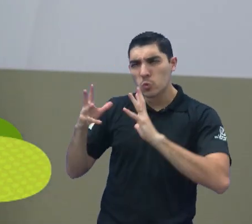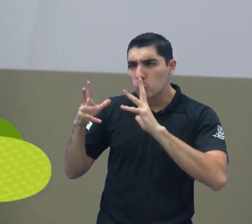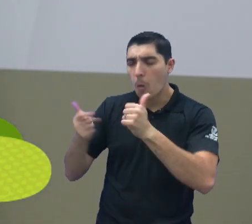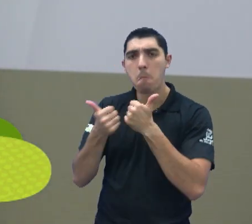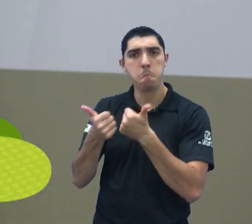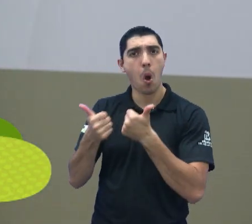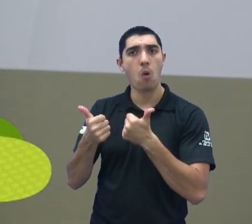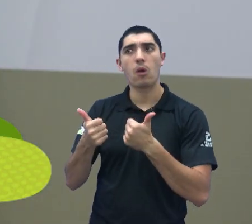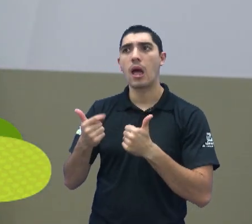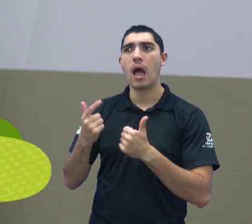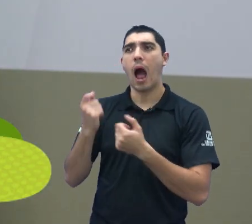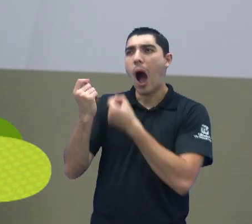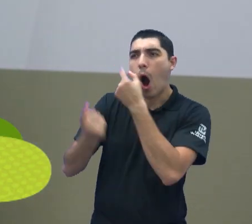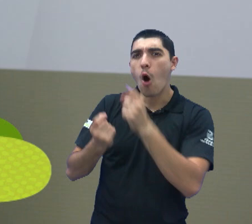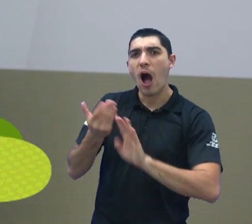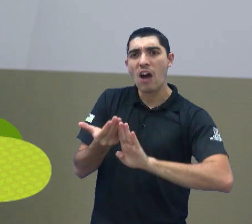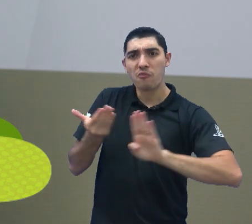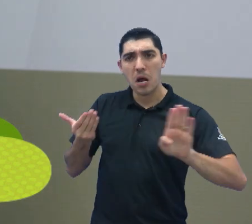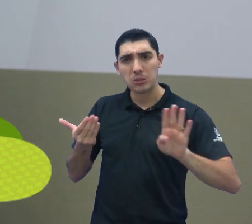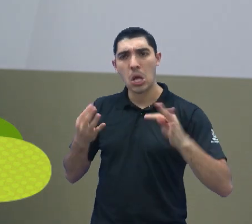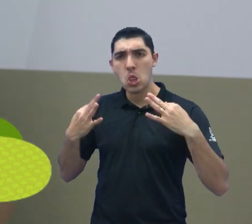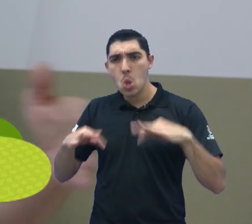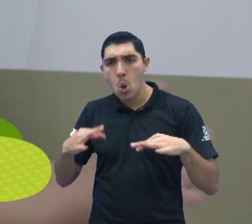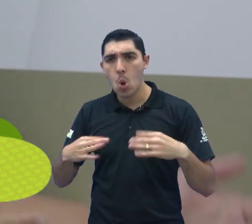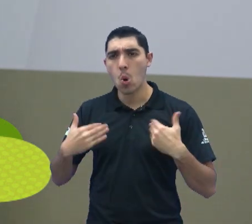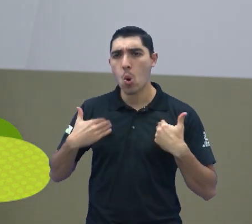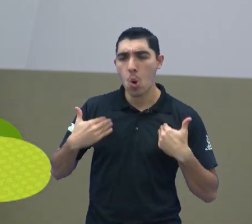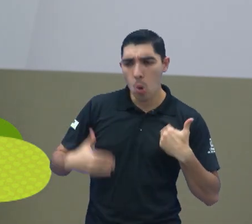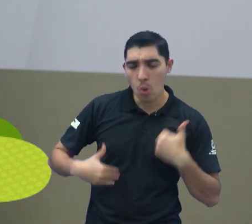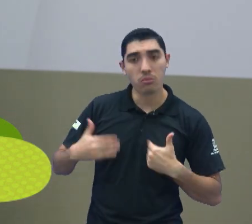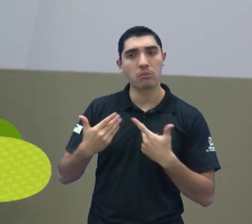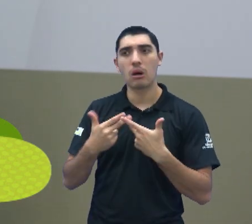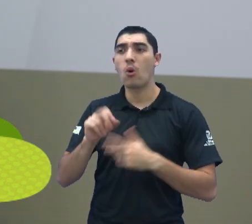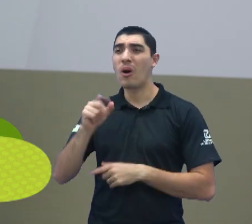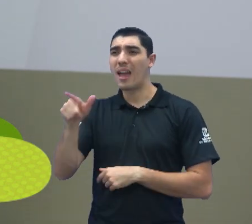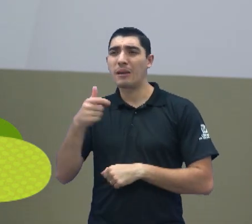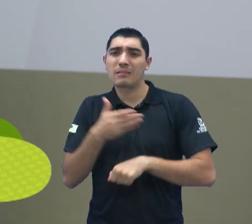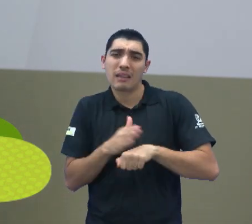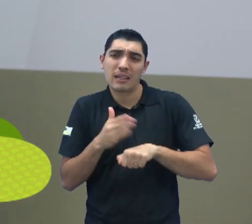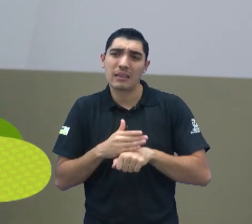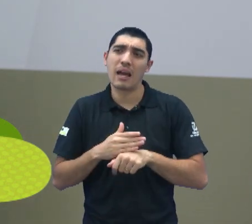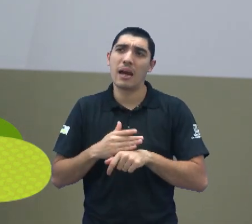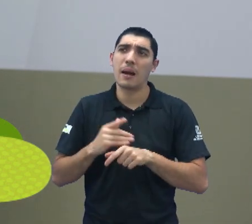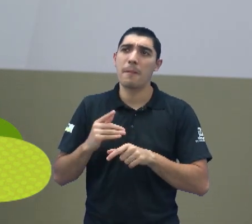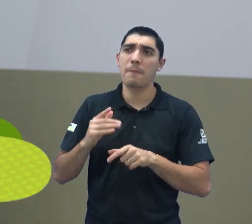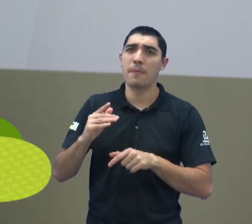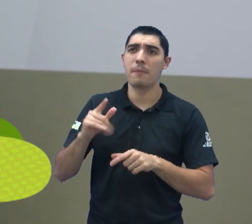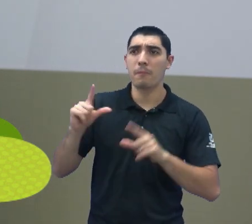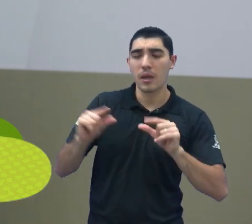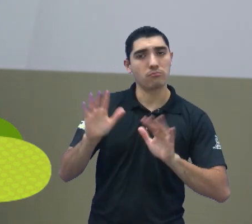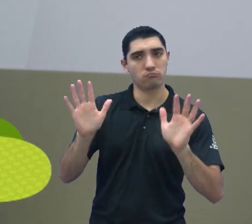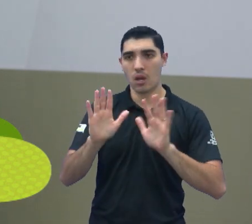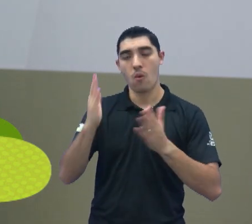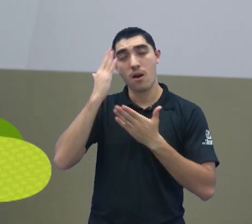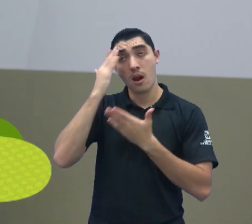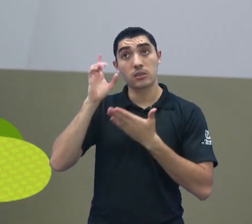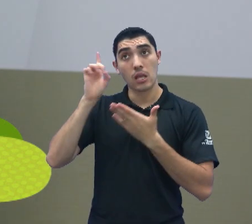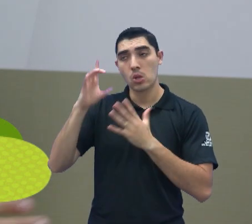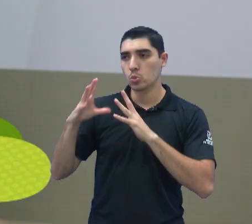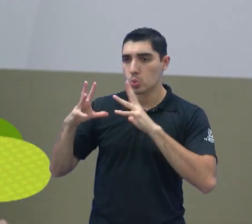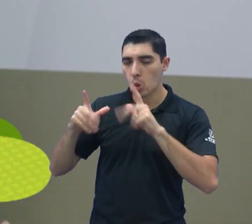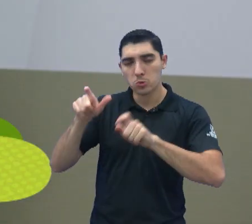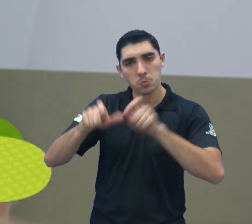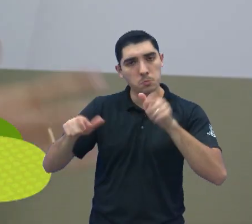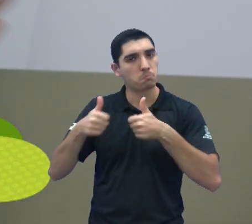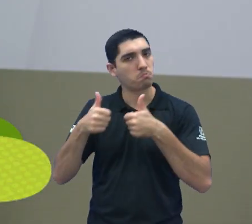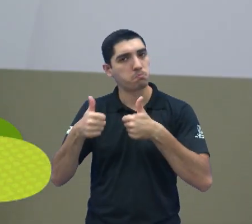jogador afastado por uma questão física ou tem que treinar menos por uma limitação. Sim. Graças a Deus está todo mundo muito bem treinado